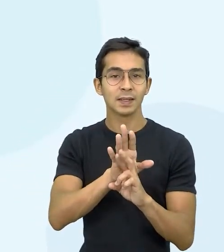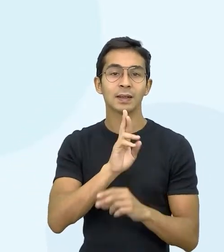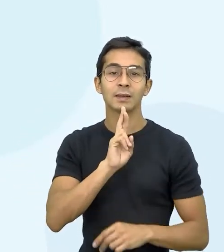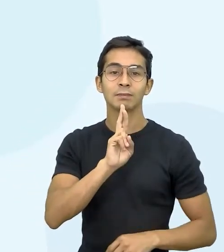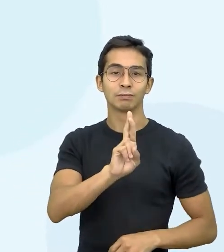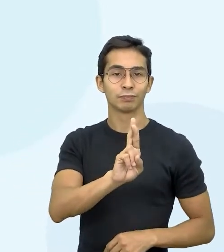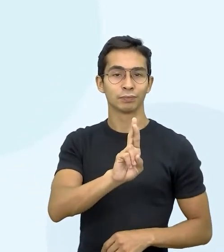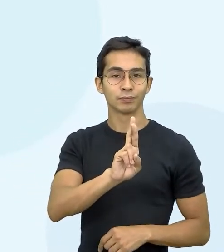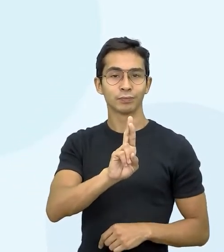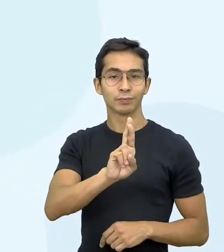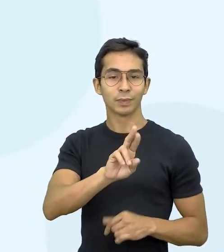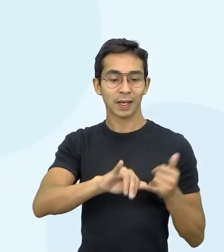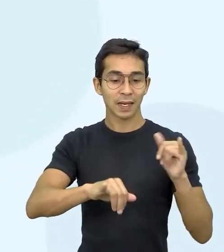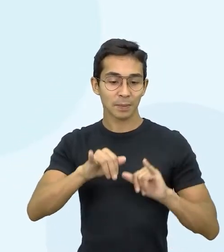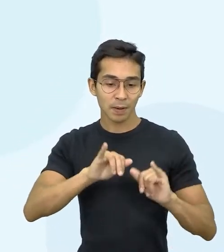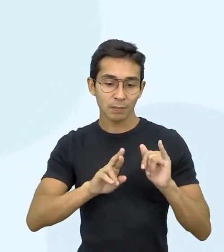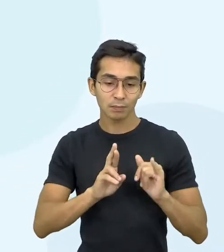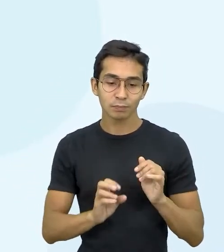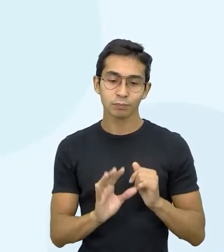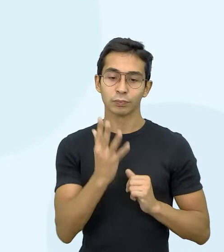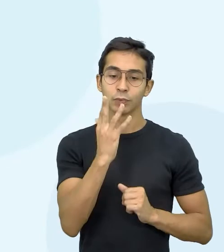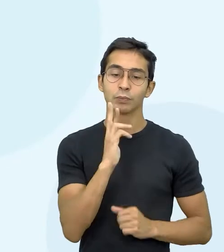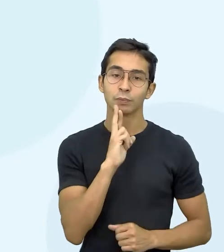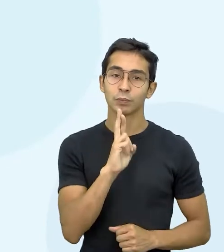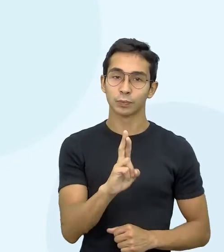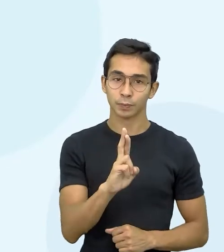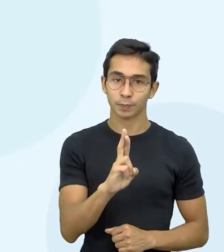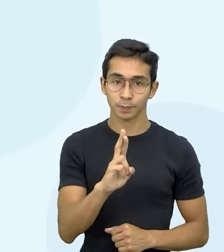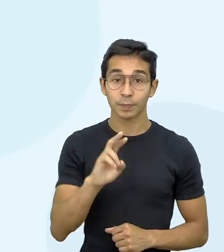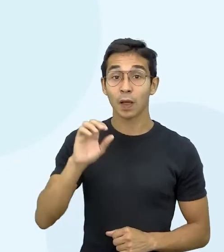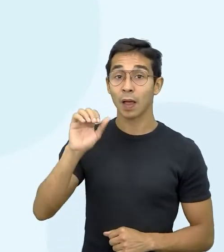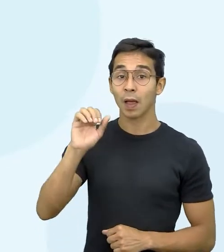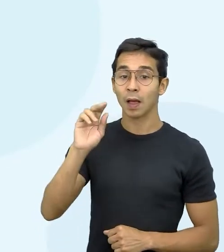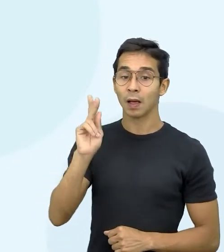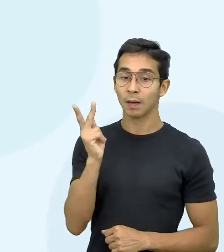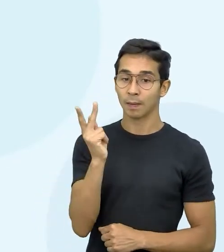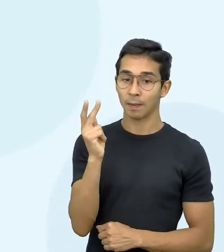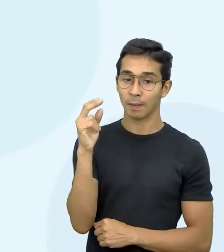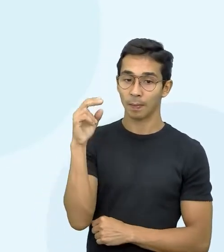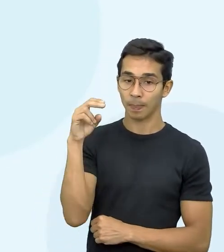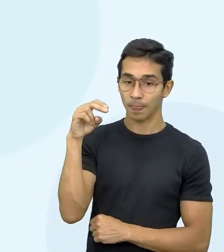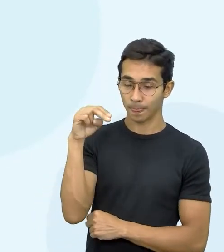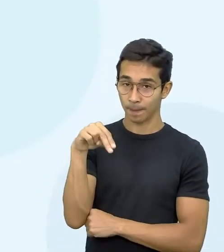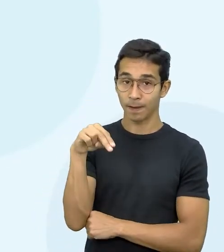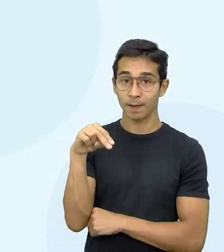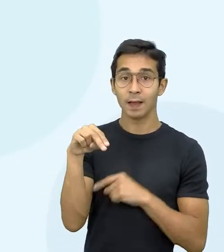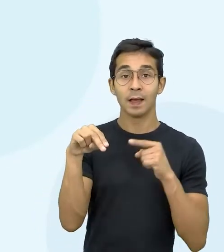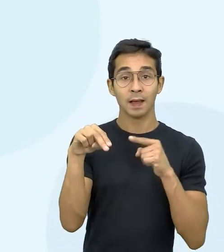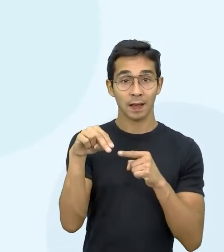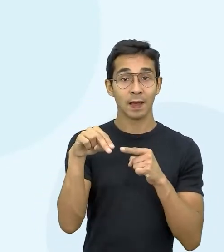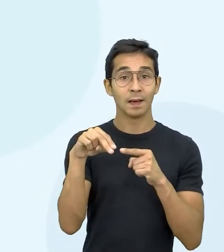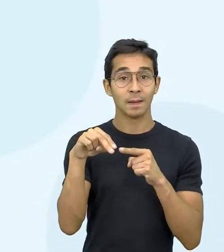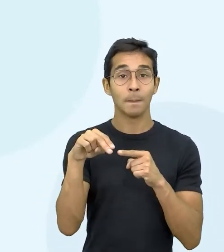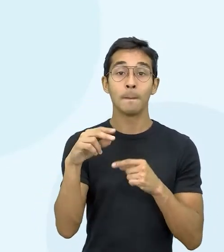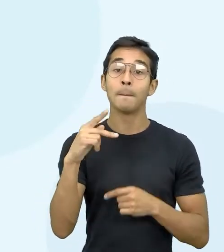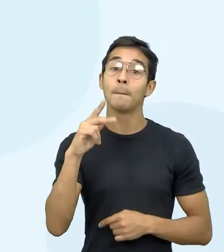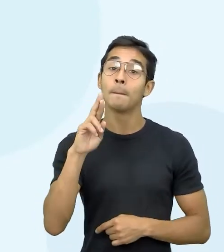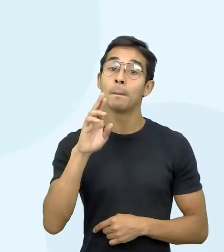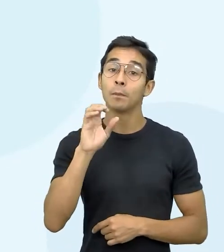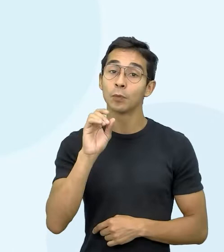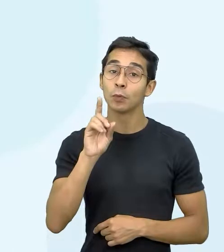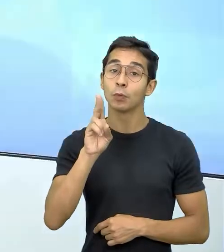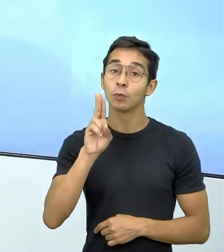o produto. Por quê? O produto de uma reação química sempre será aquele composto de interesse a